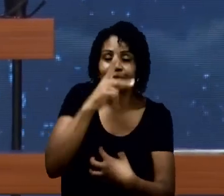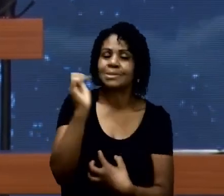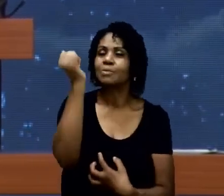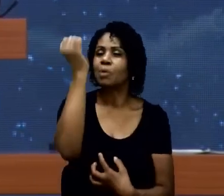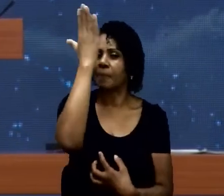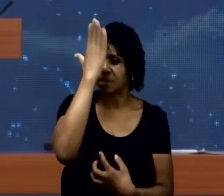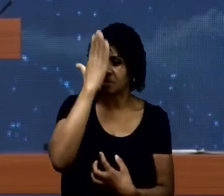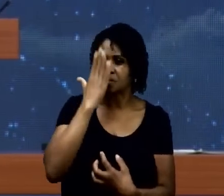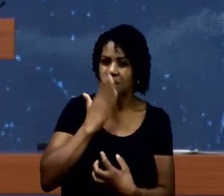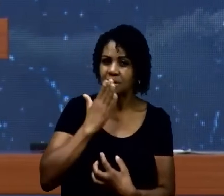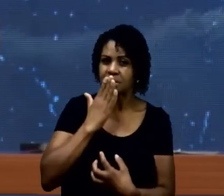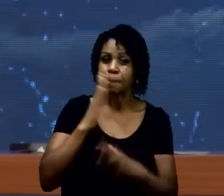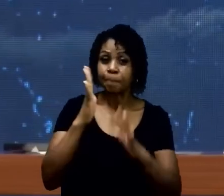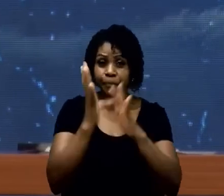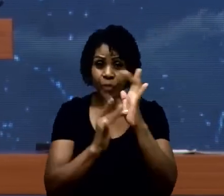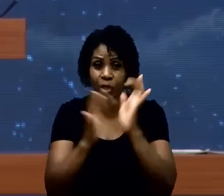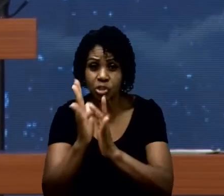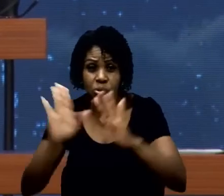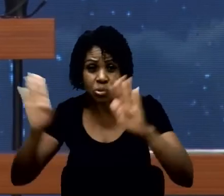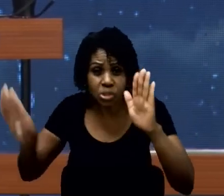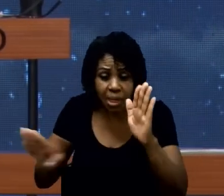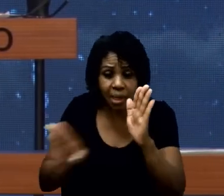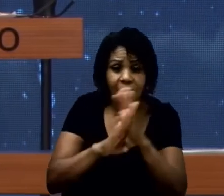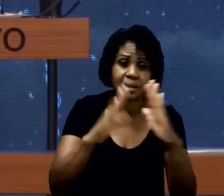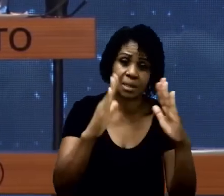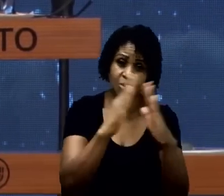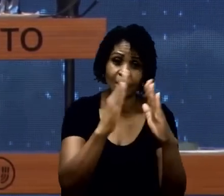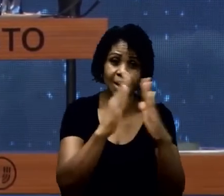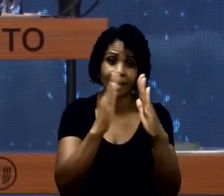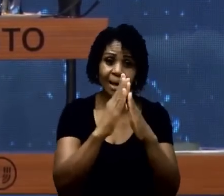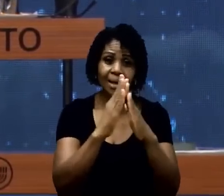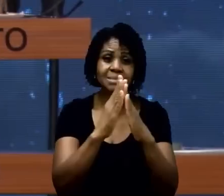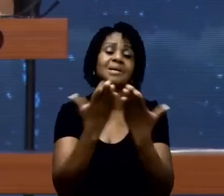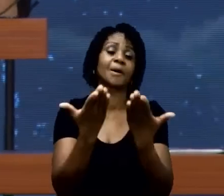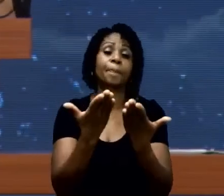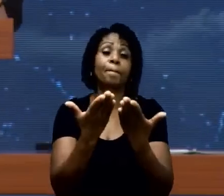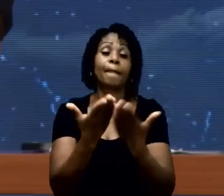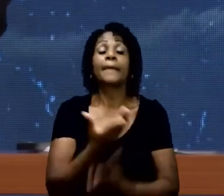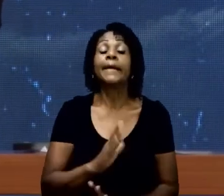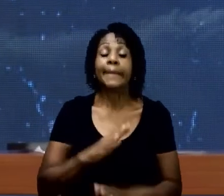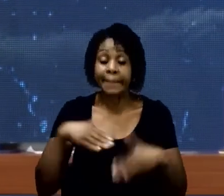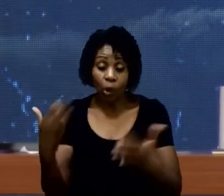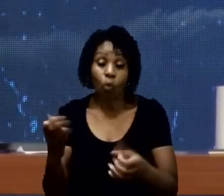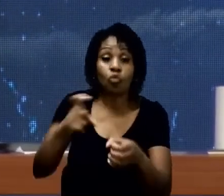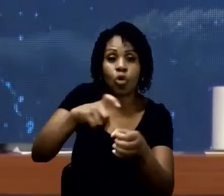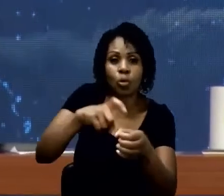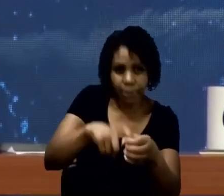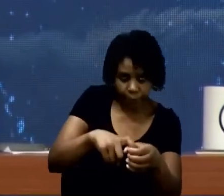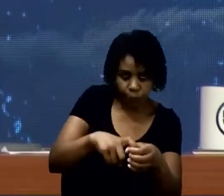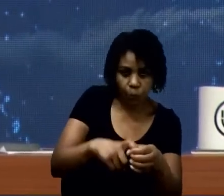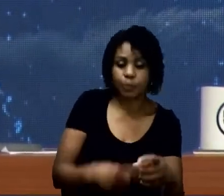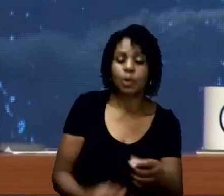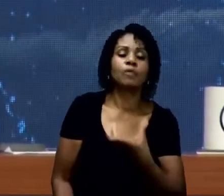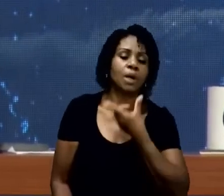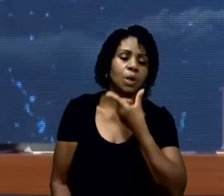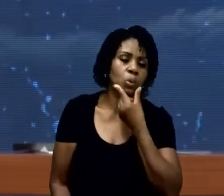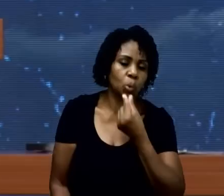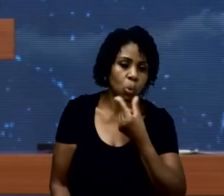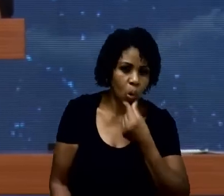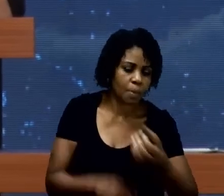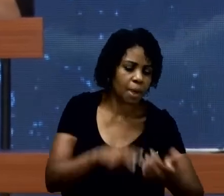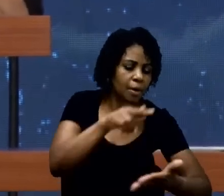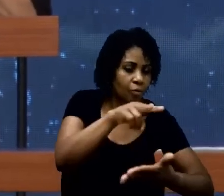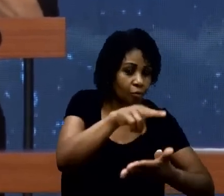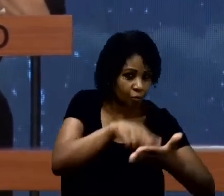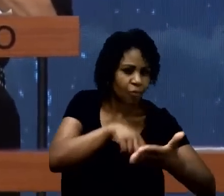está passando na tua casa, você fala, Senhor, é hora de orar. Mas esse homem, ele estava, e eu vou ler algo que todo mundo sabe,